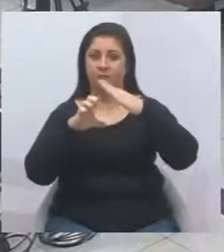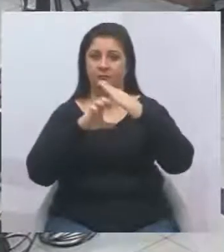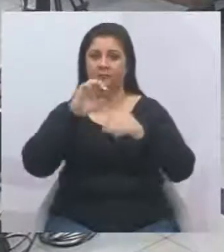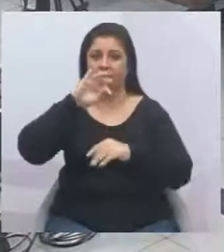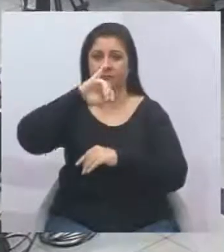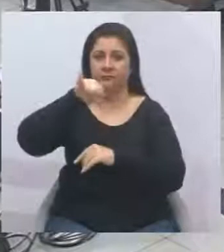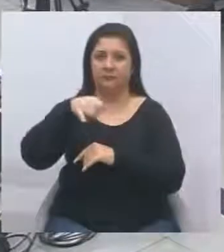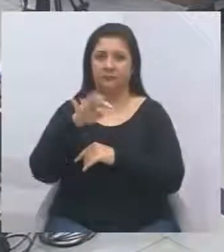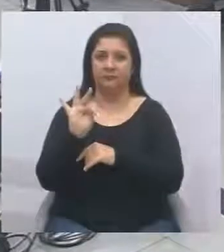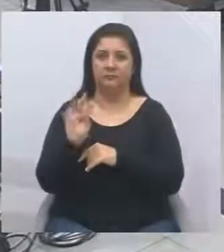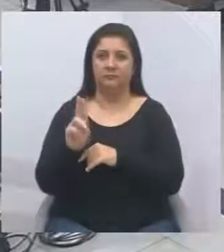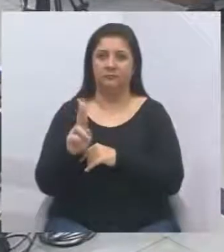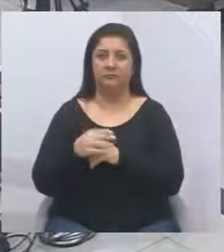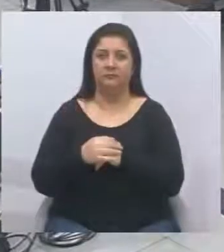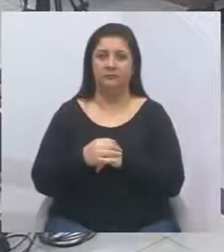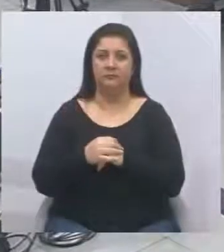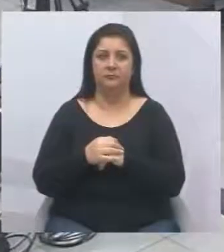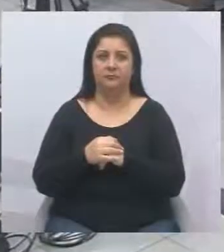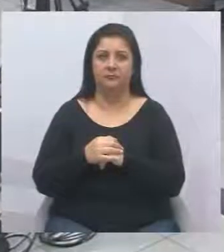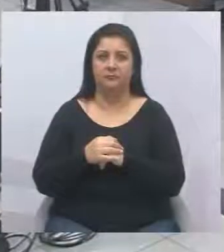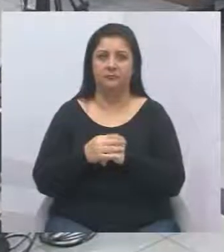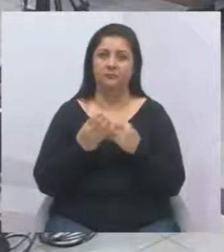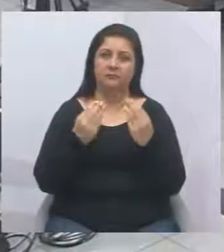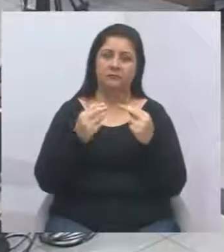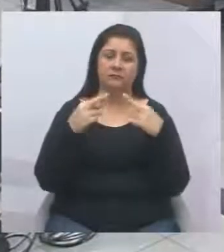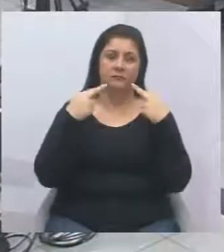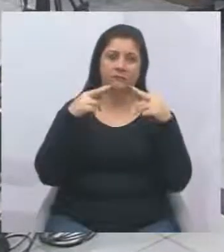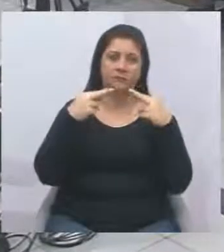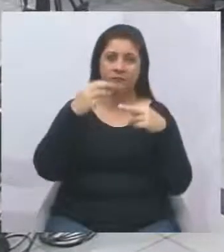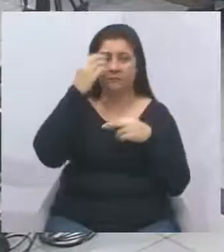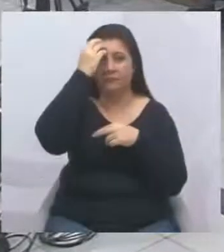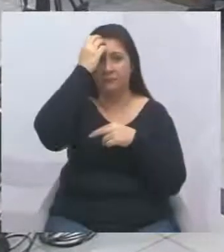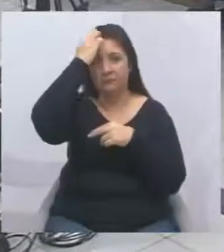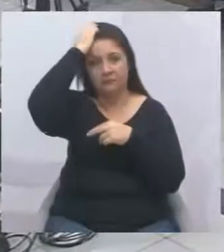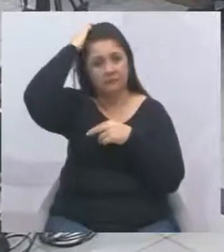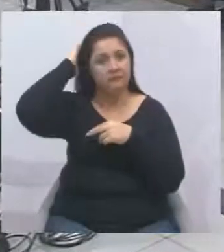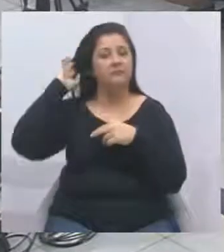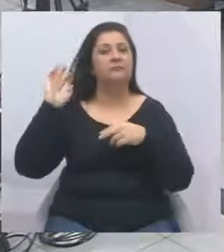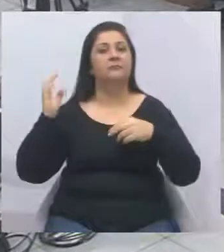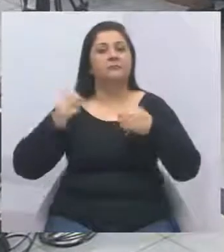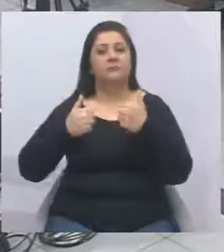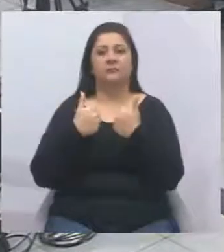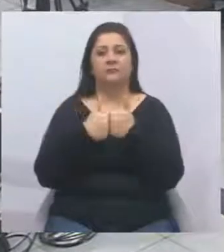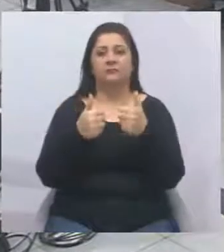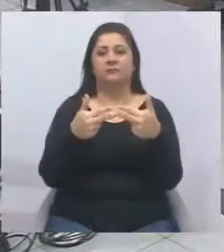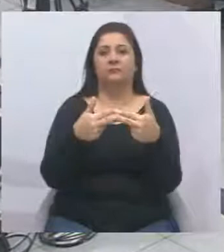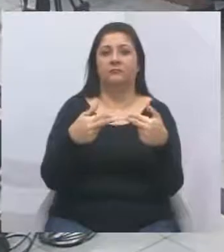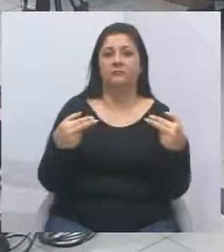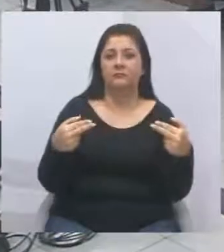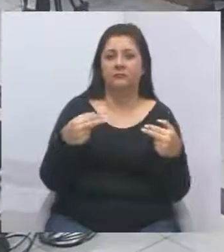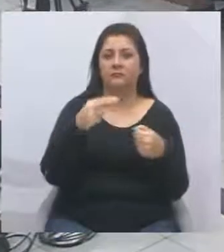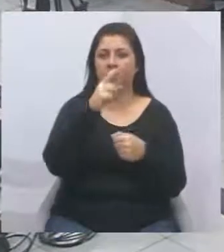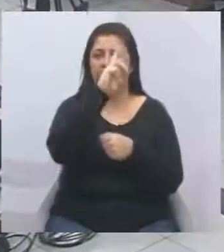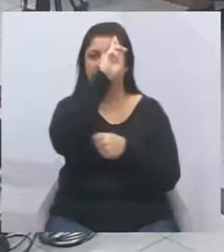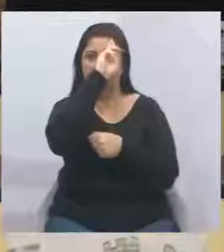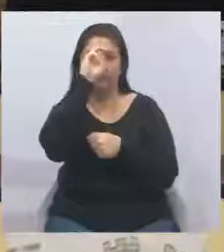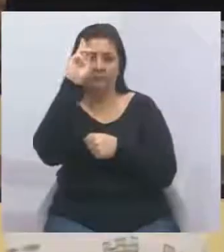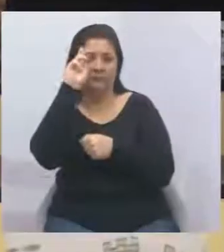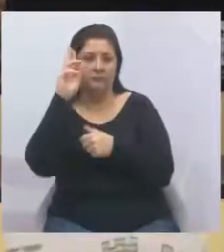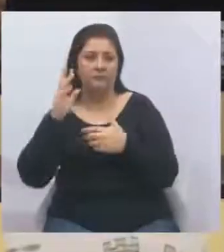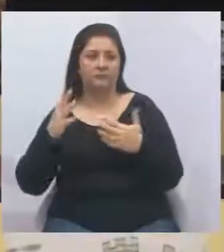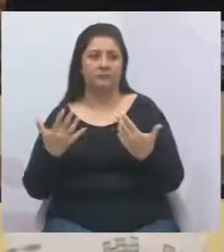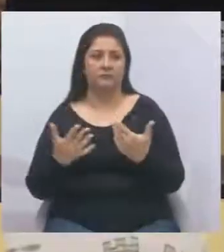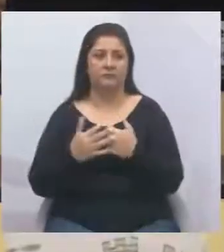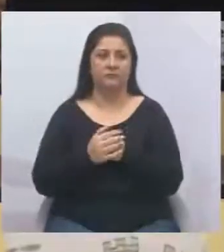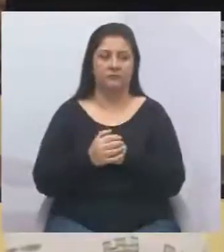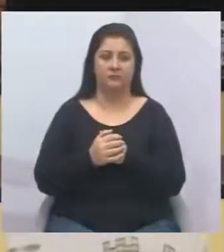ela, muitas das vezes, tem pessoas que reclamam do transporte alternativo, que existe via